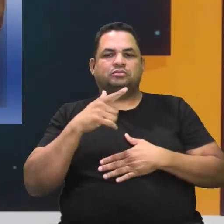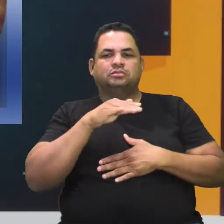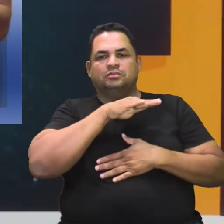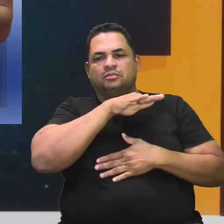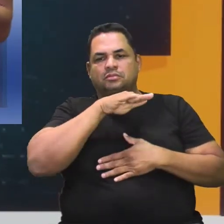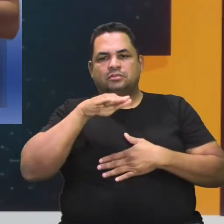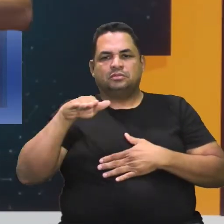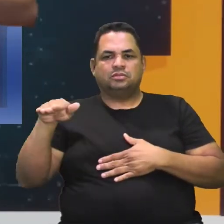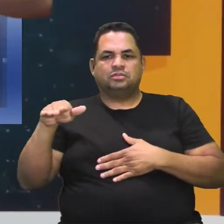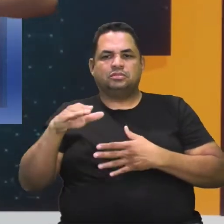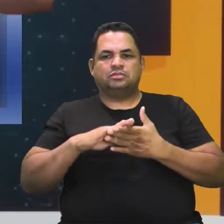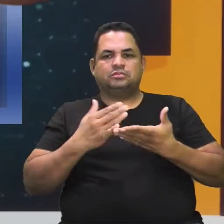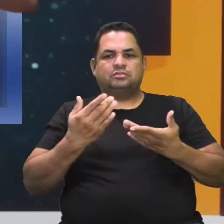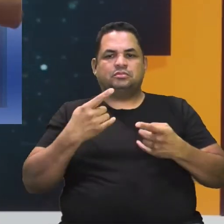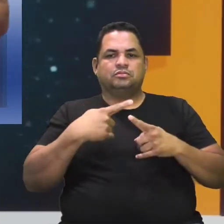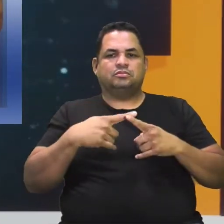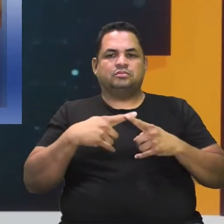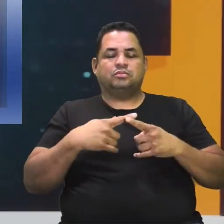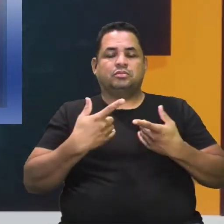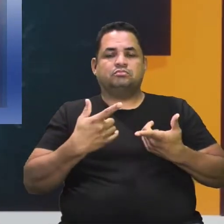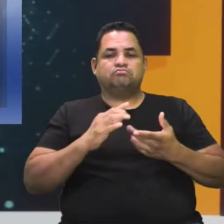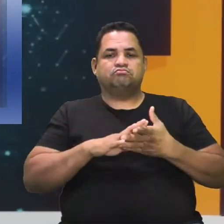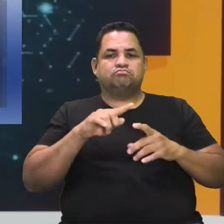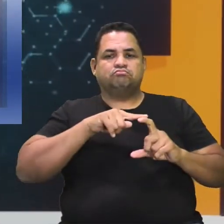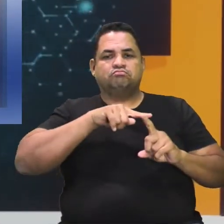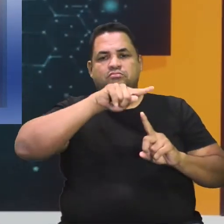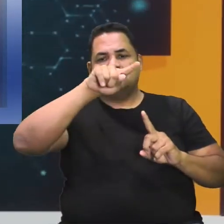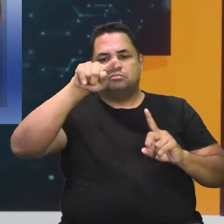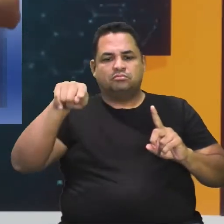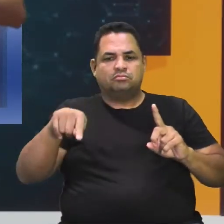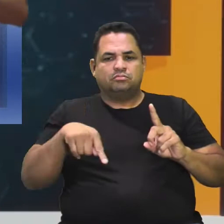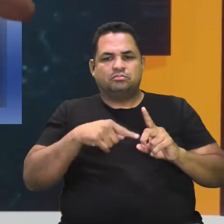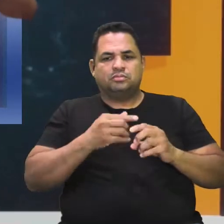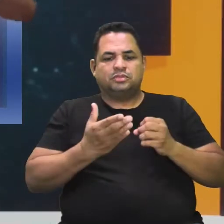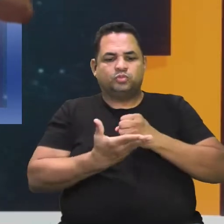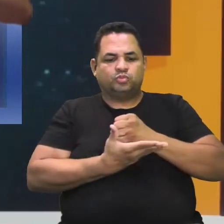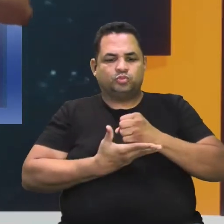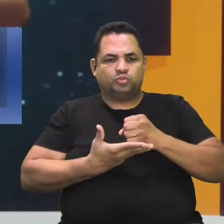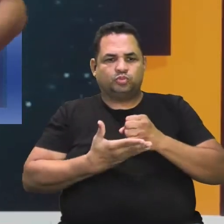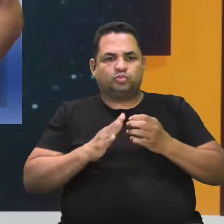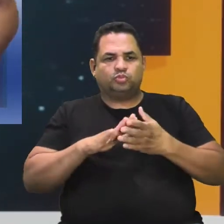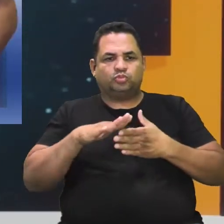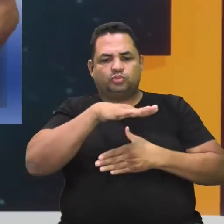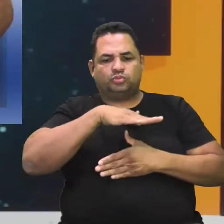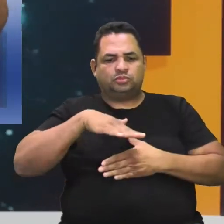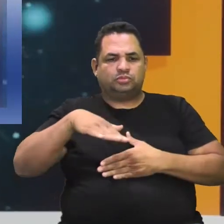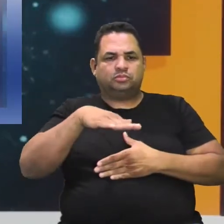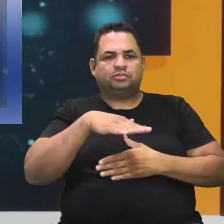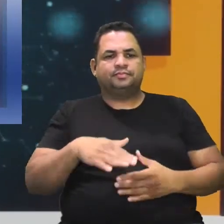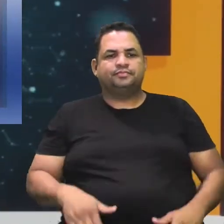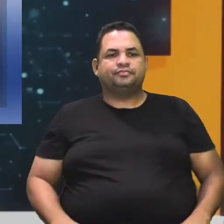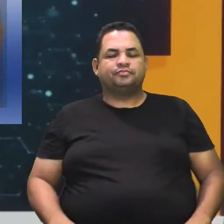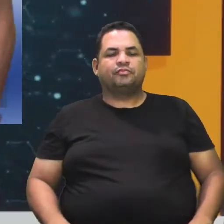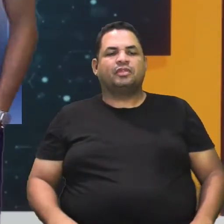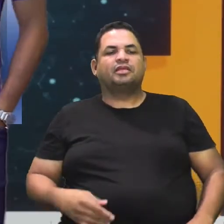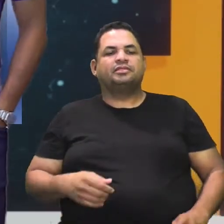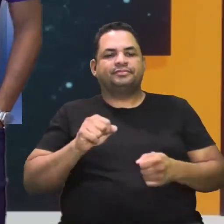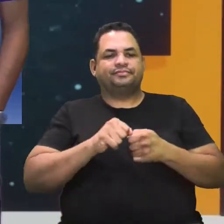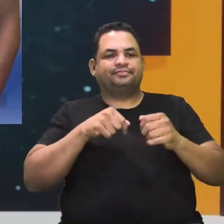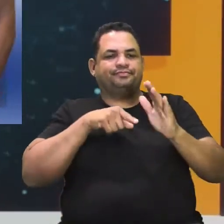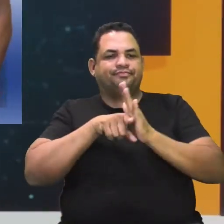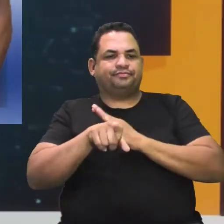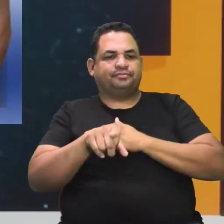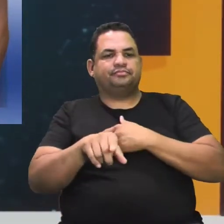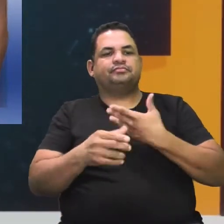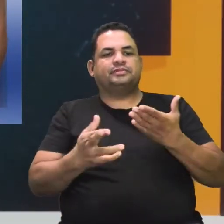uma reta secante. Por quê? Porque o círculo é a região toda ocupada, está tudo preenchido dentro. Esses elementos, tanto é que a gente fez um quiz, né,